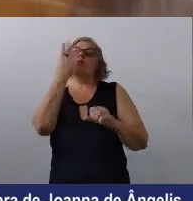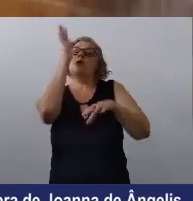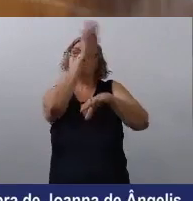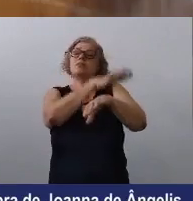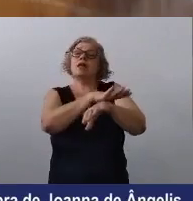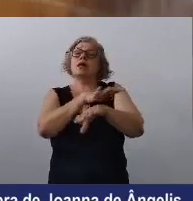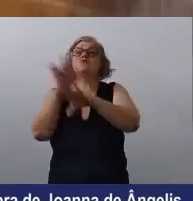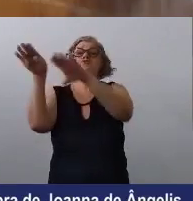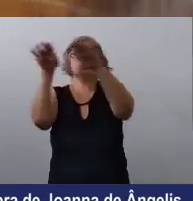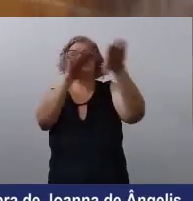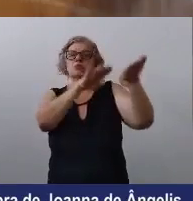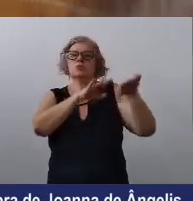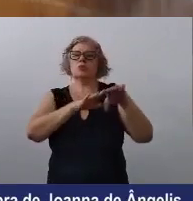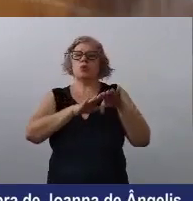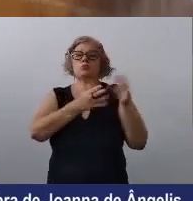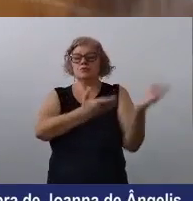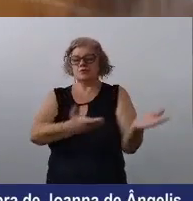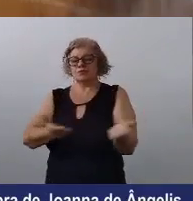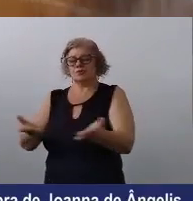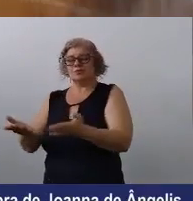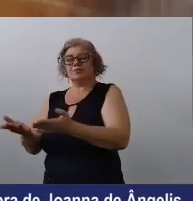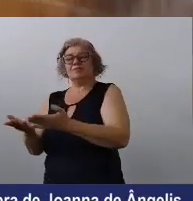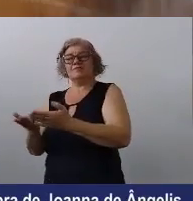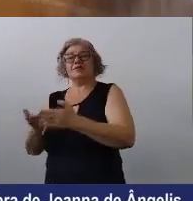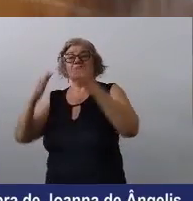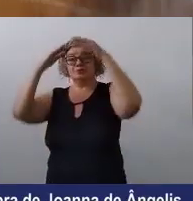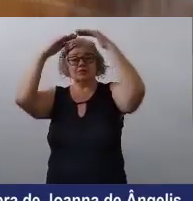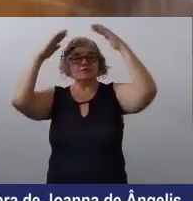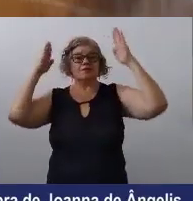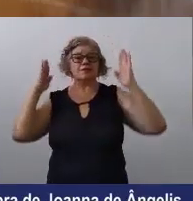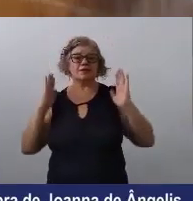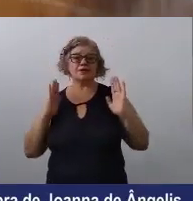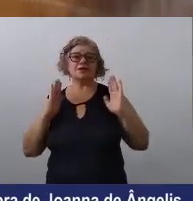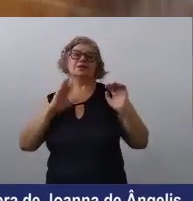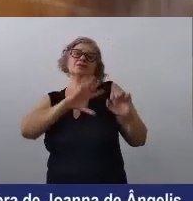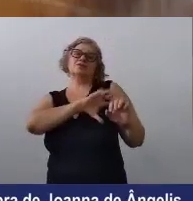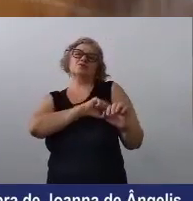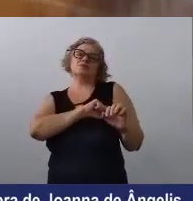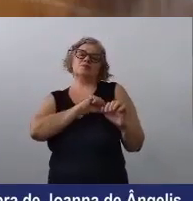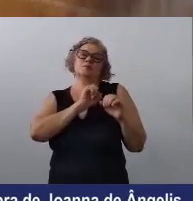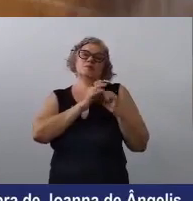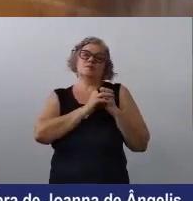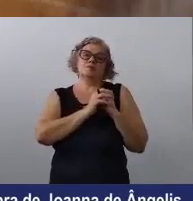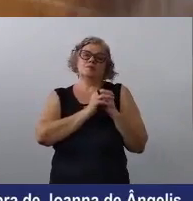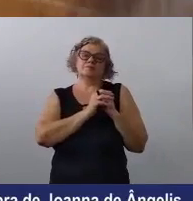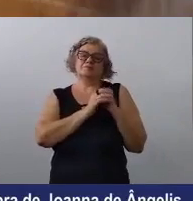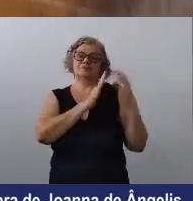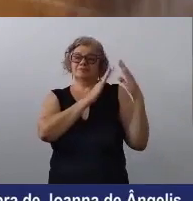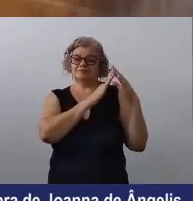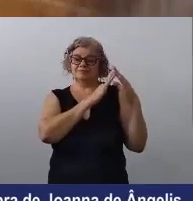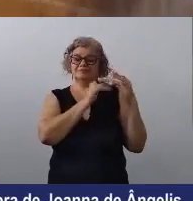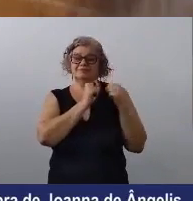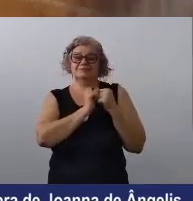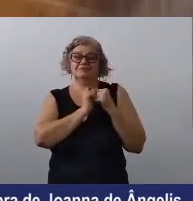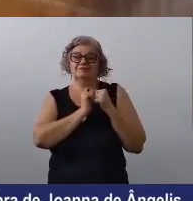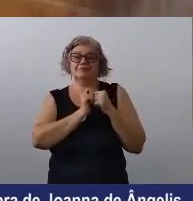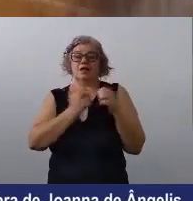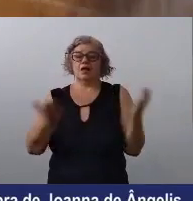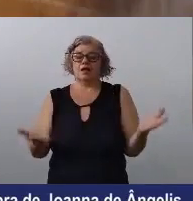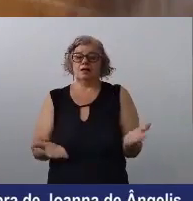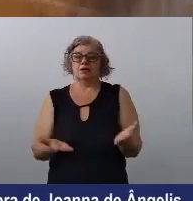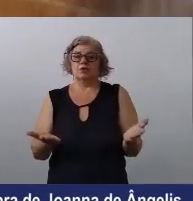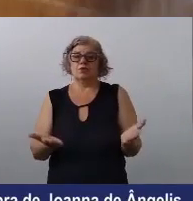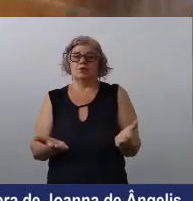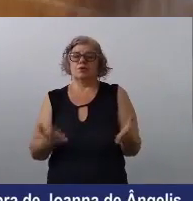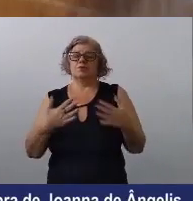Boa tarde a todos. Sejam muito bem-vindos a essa casa de amor. E neste